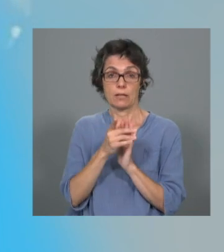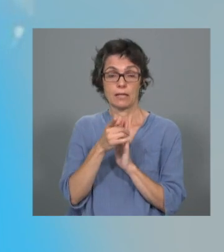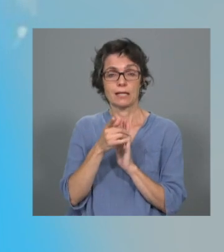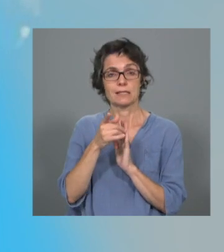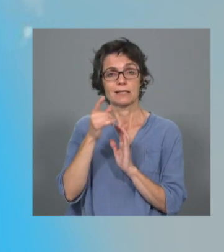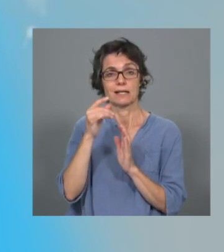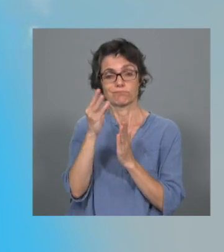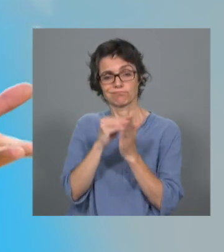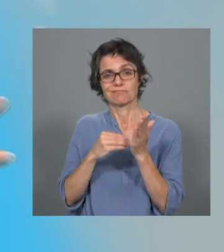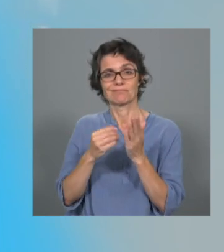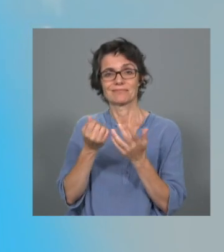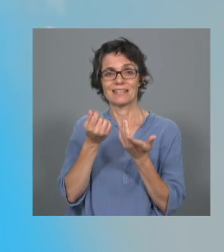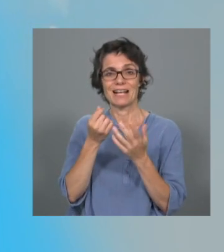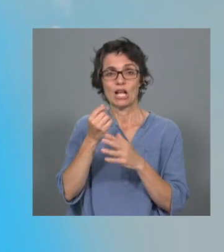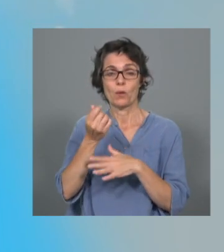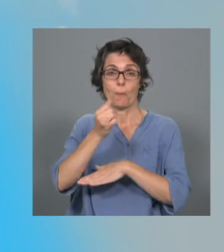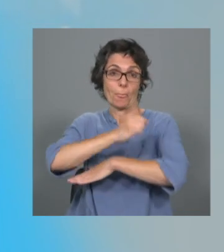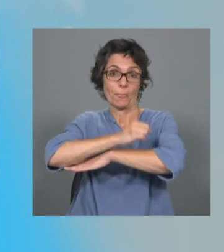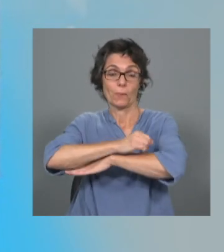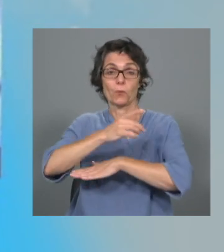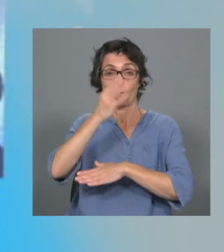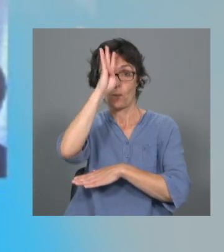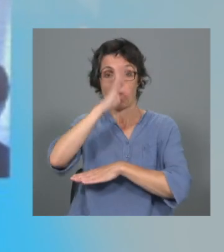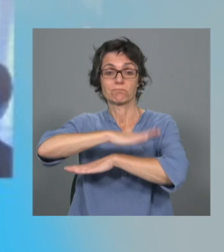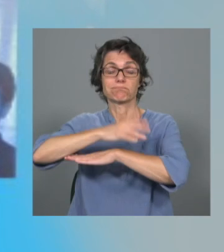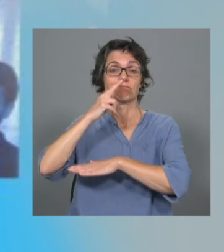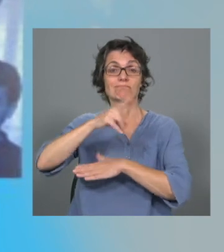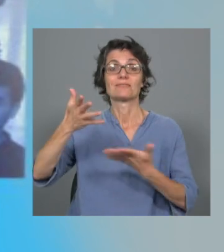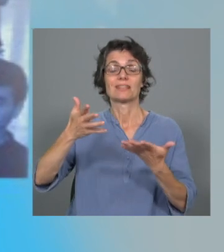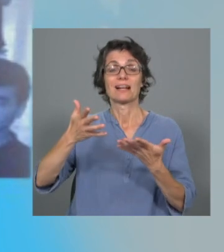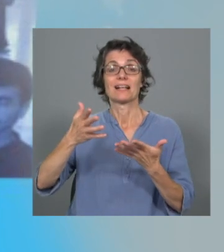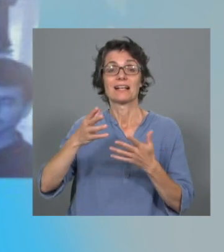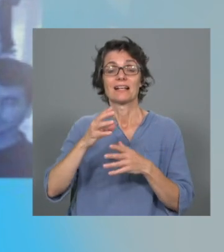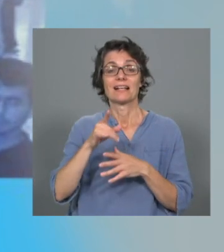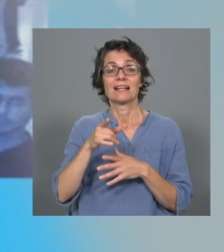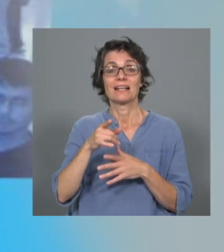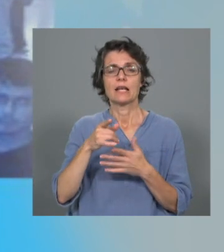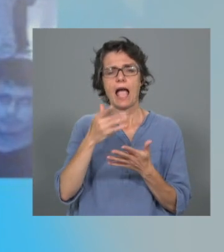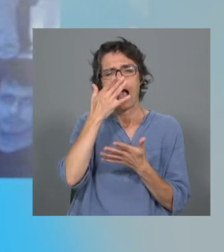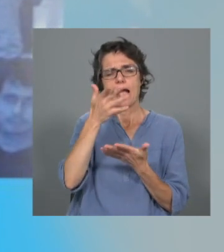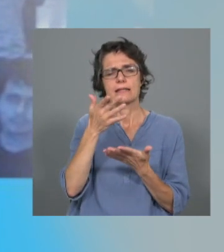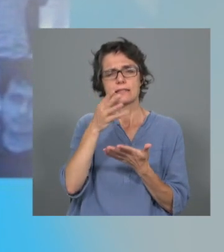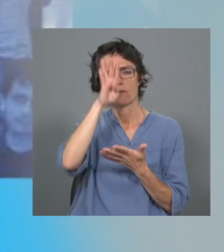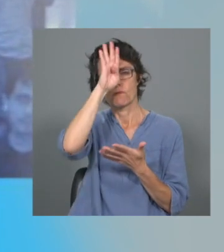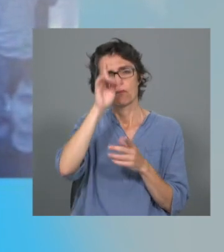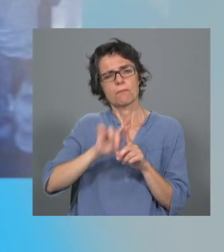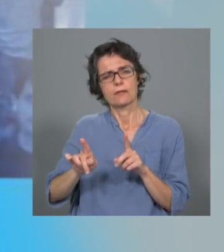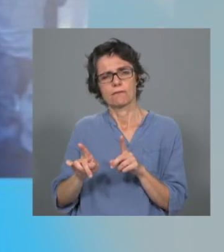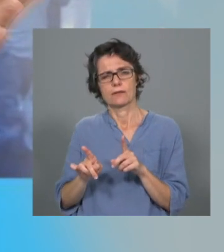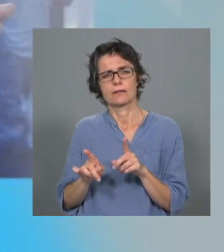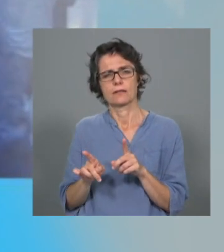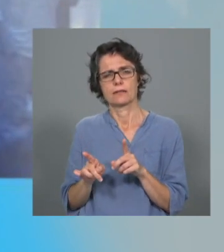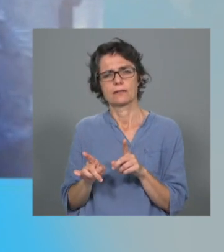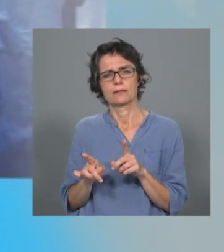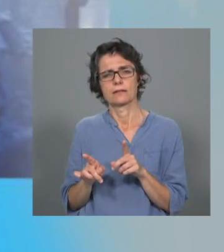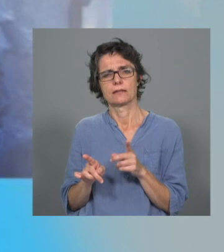para... E a ser internado desde logo, não é? Mas foi um Papa diferente. Podemos compará-lo ao